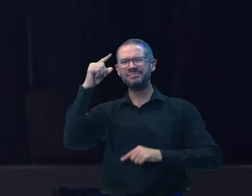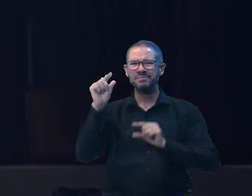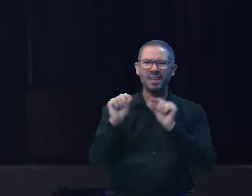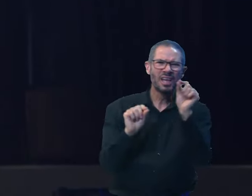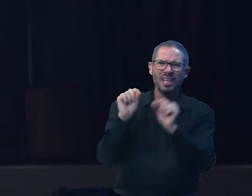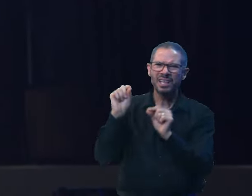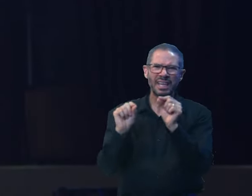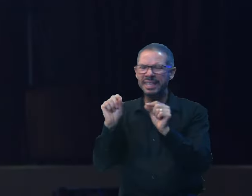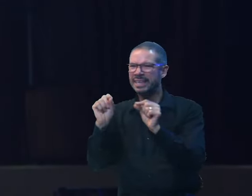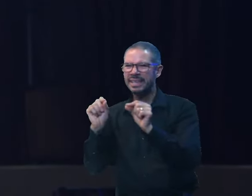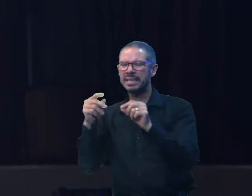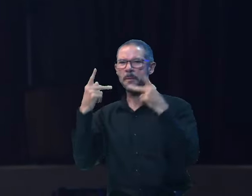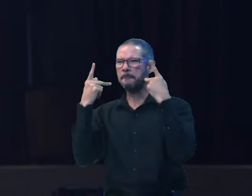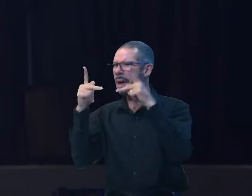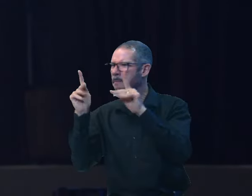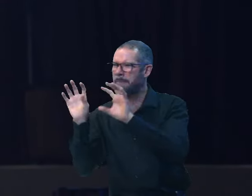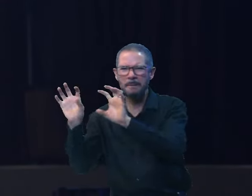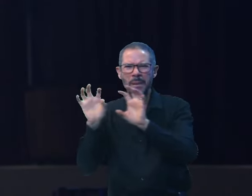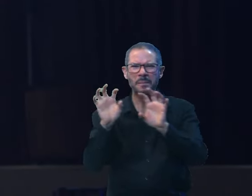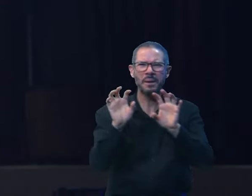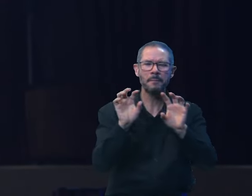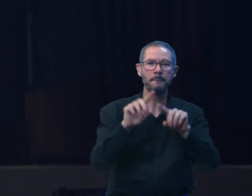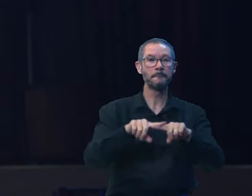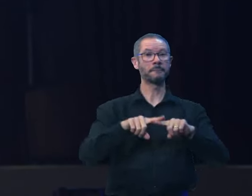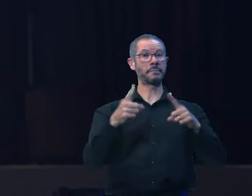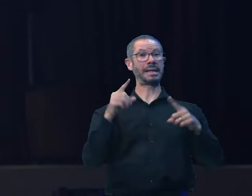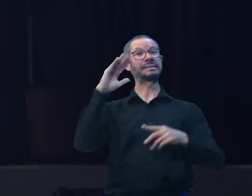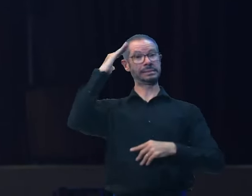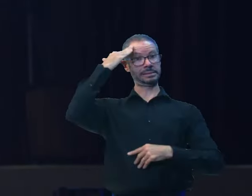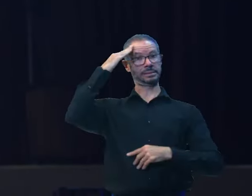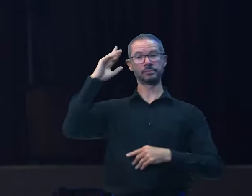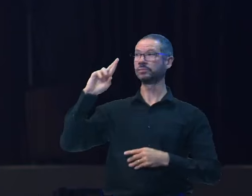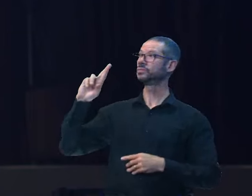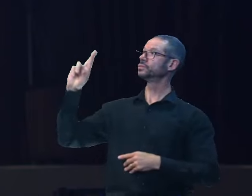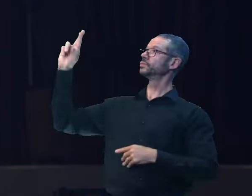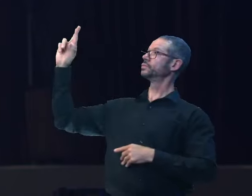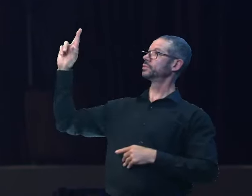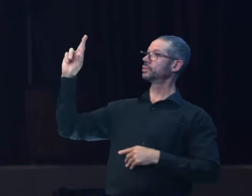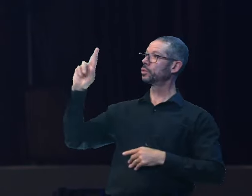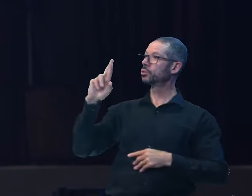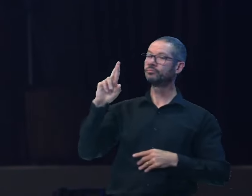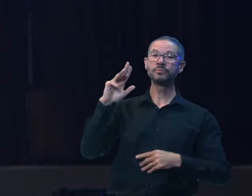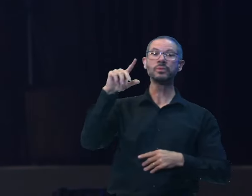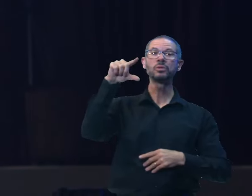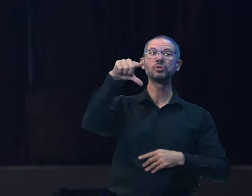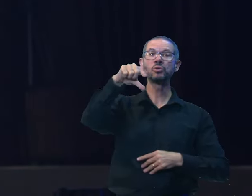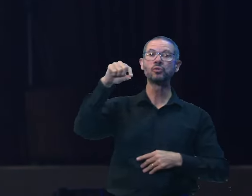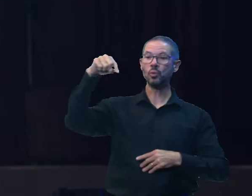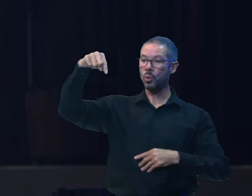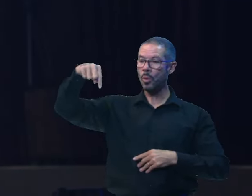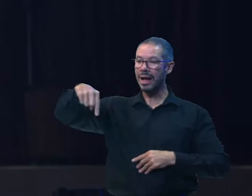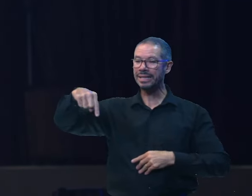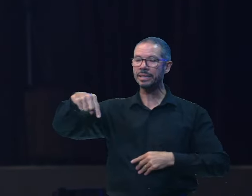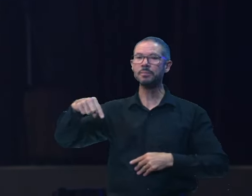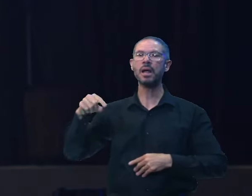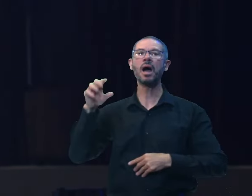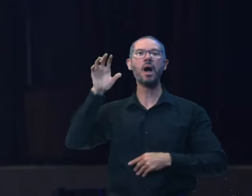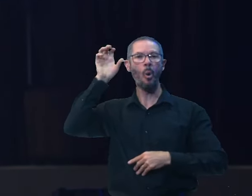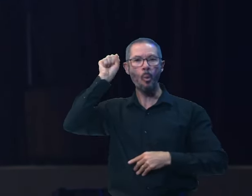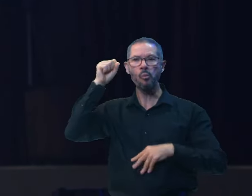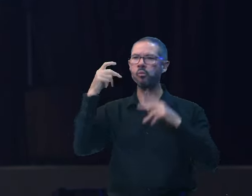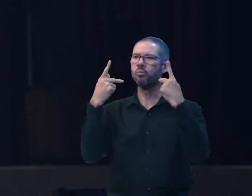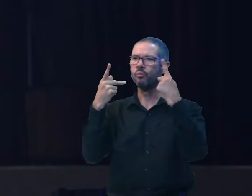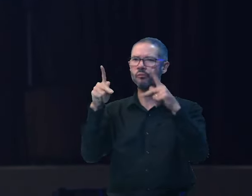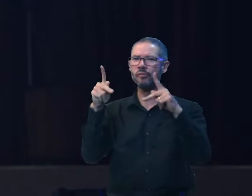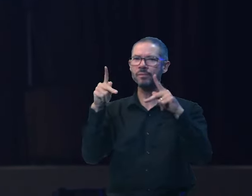ouvir essa mensagem. Mas entendendo que o Senhor te colocou aqui para ouvir essa mensagem. E você